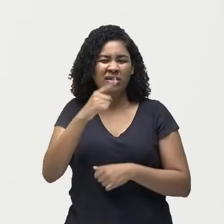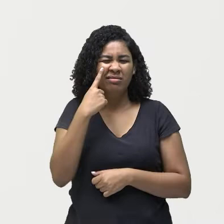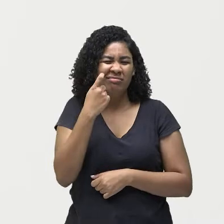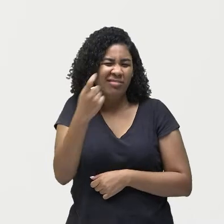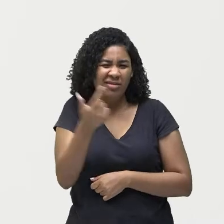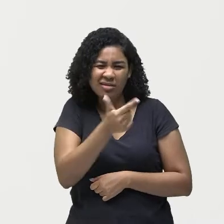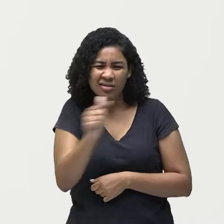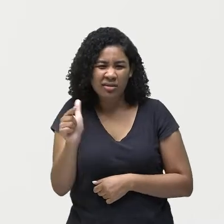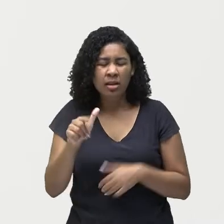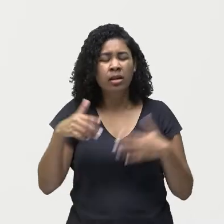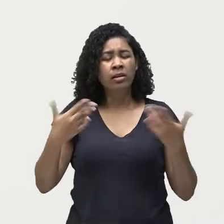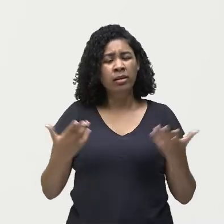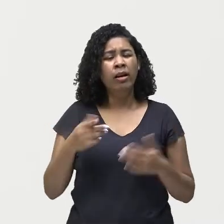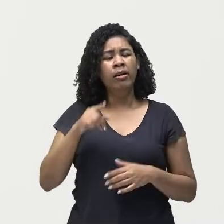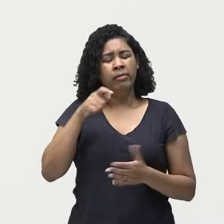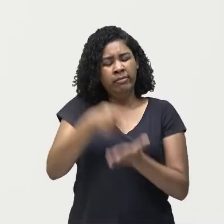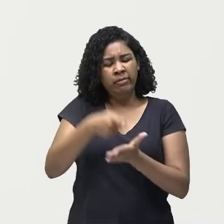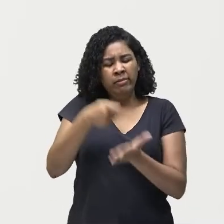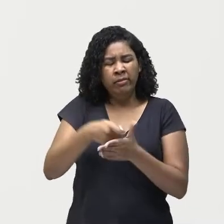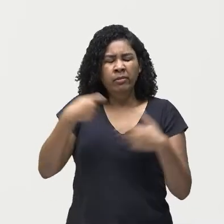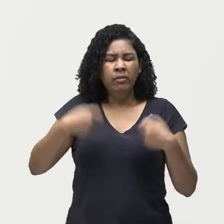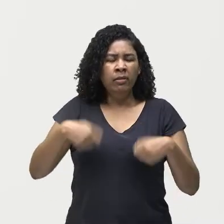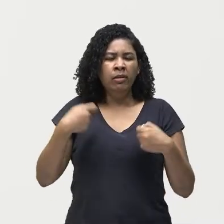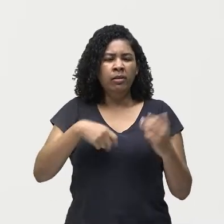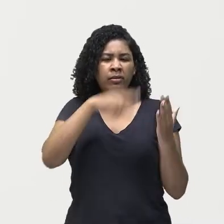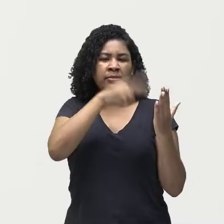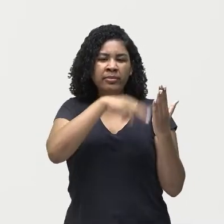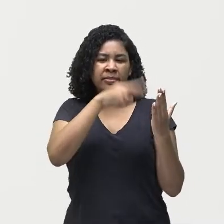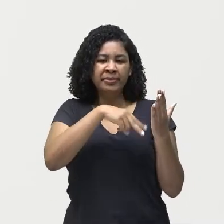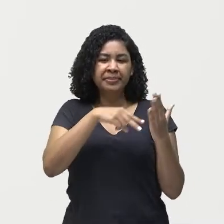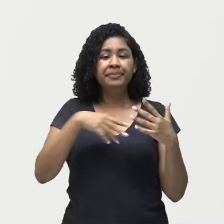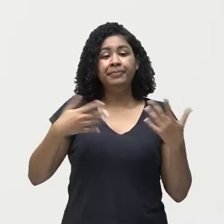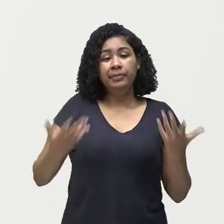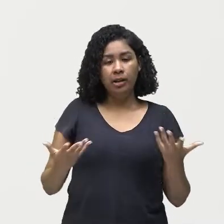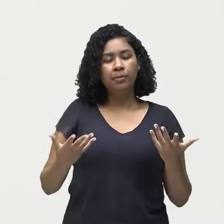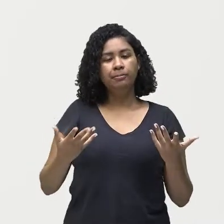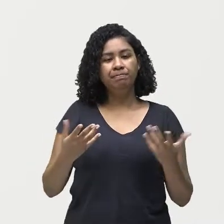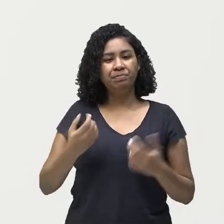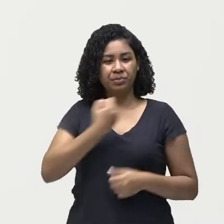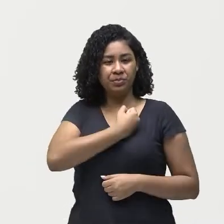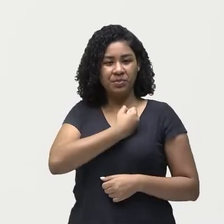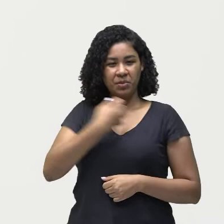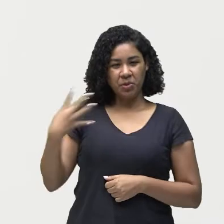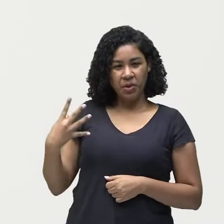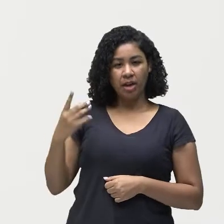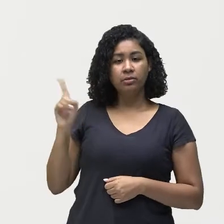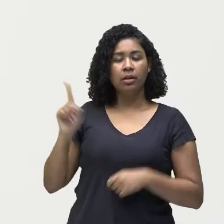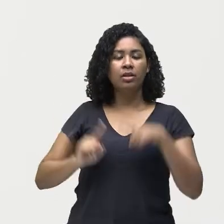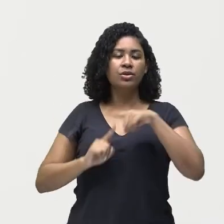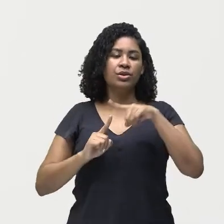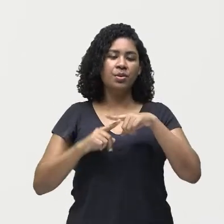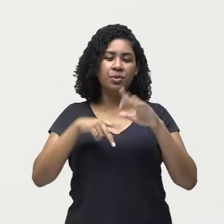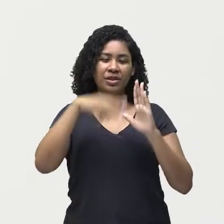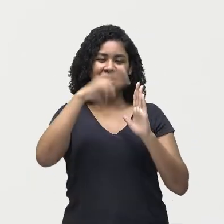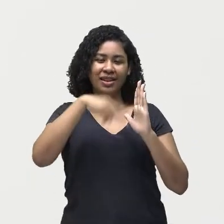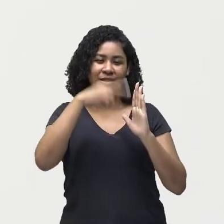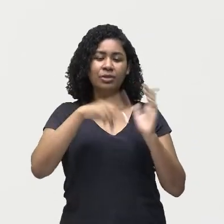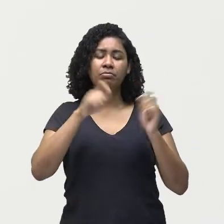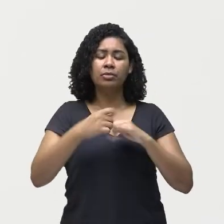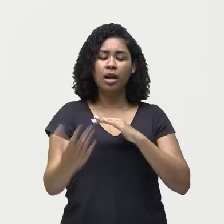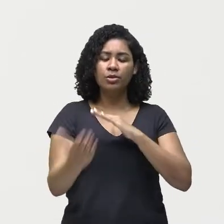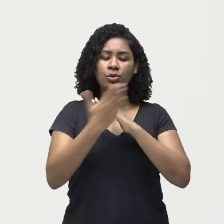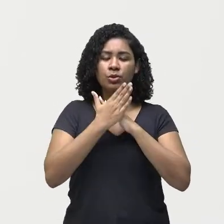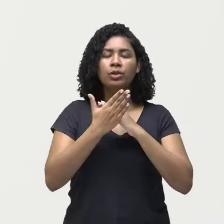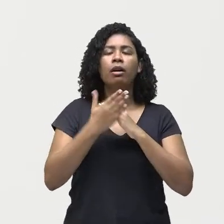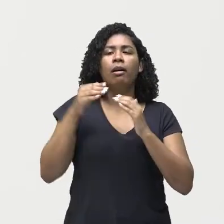algum motivo são leituras obrigatórias. Então, a number 4, esse tipo de leitura ajuda a criar o hábito da leitura,